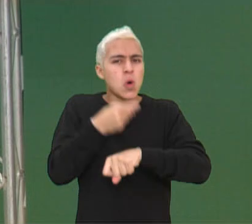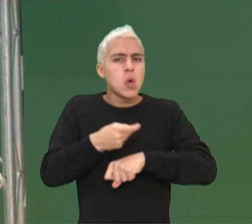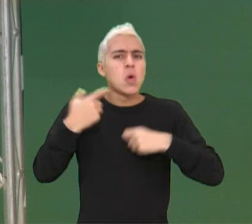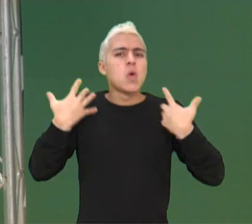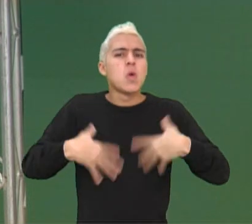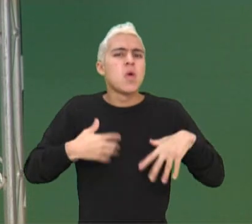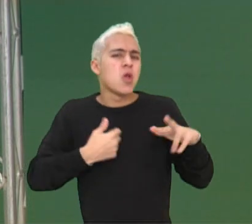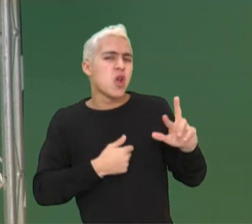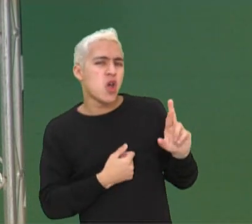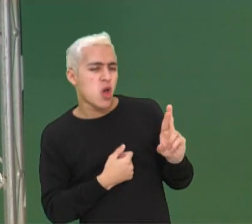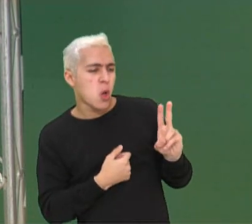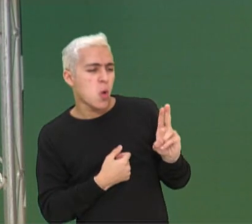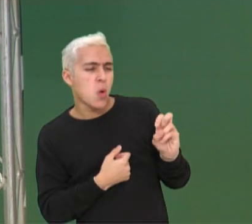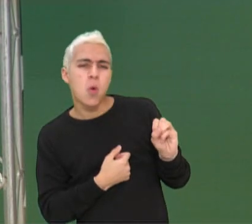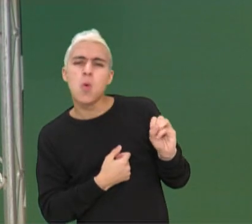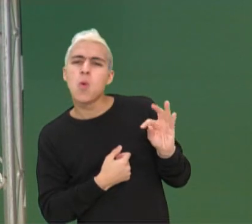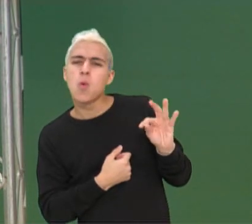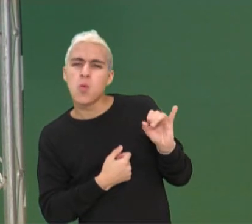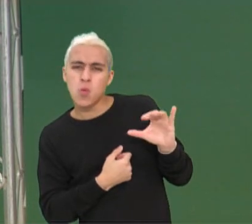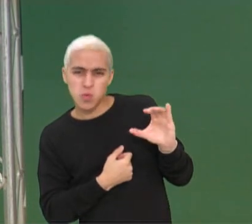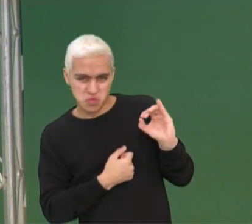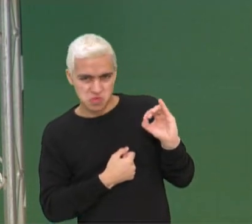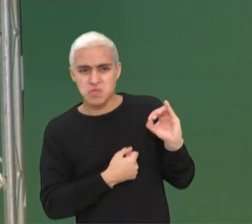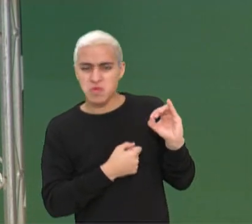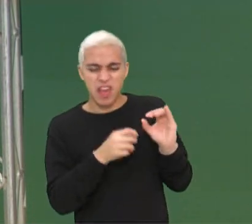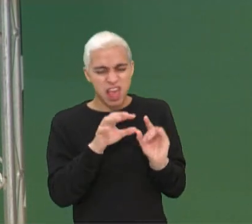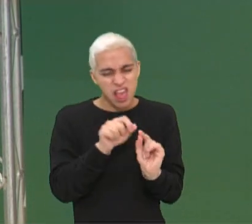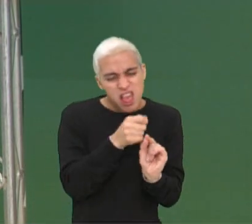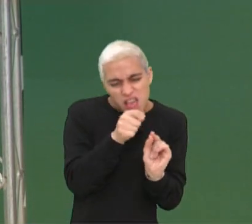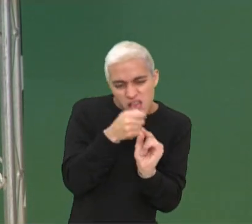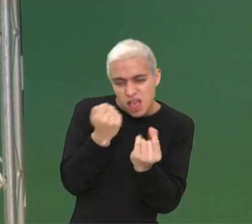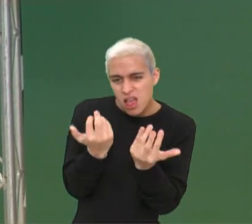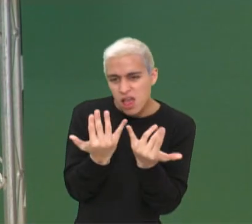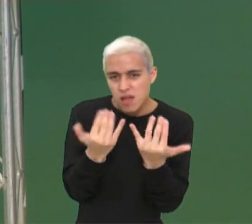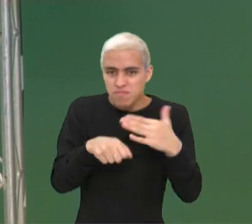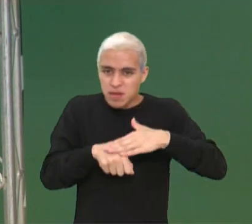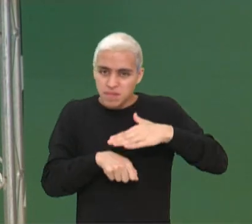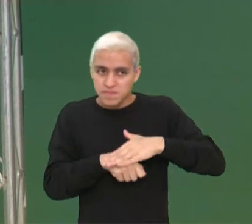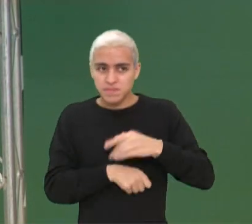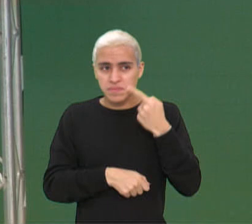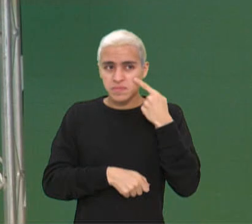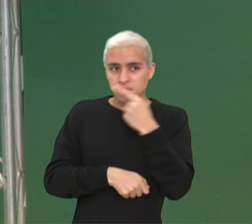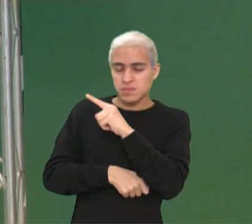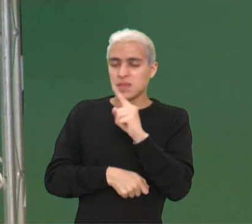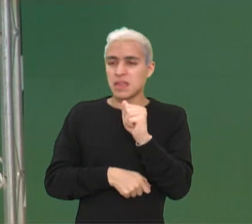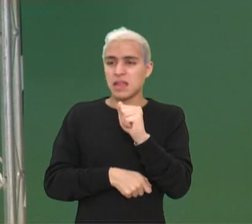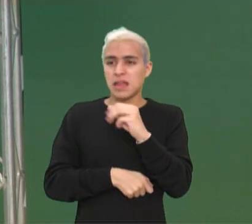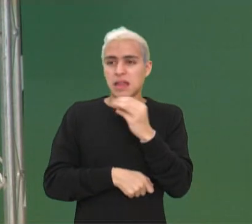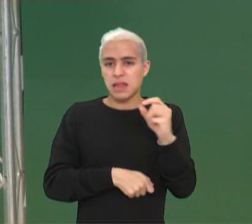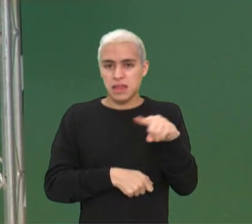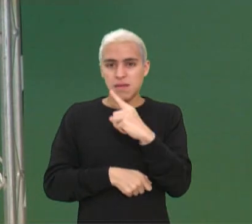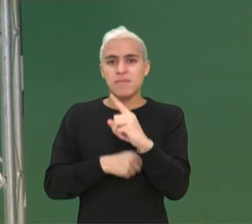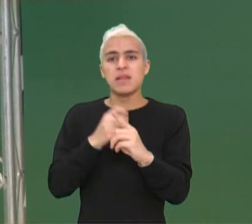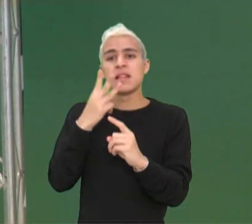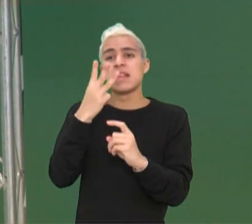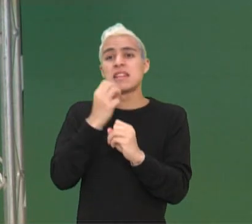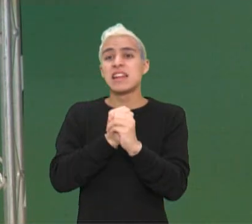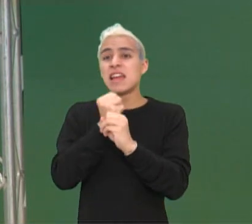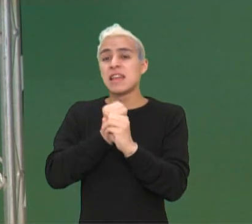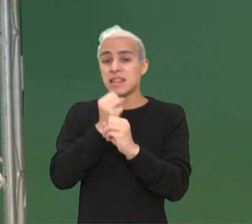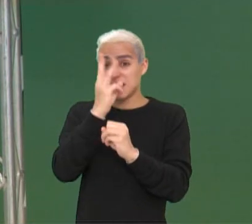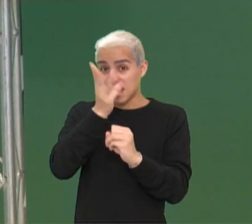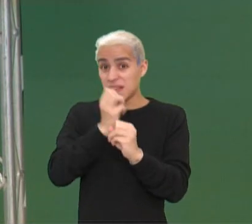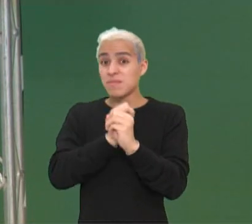bem artesanal. O gamão. O gamão ele é um pouquinho mais conhecido. 3.000 anos antes de